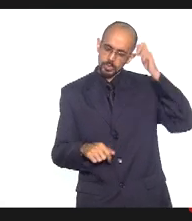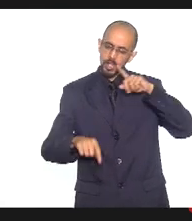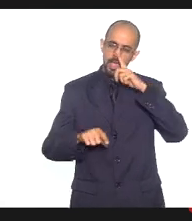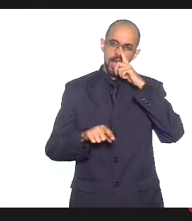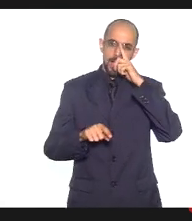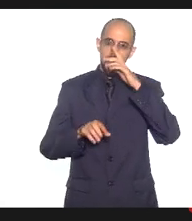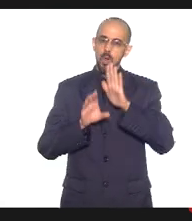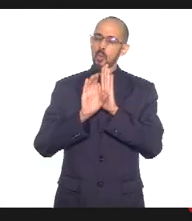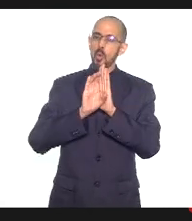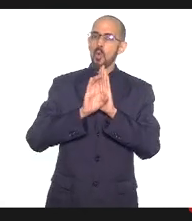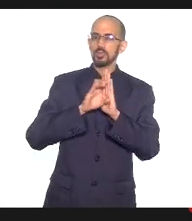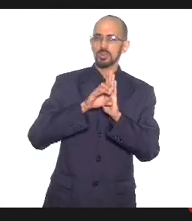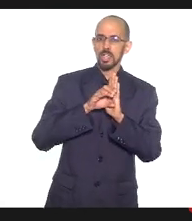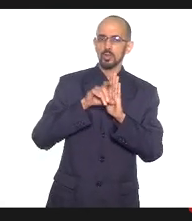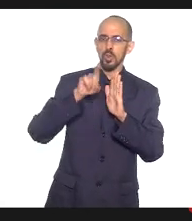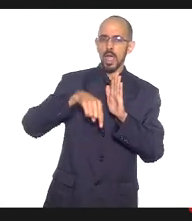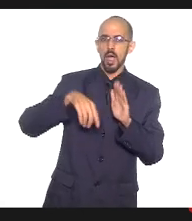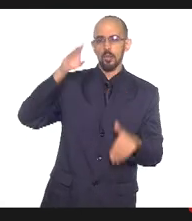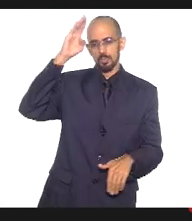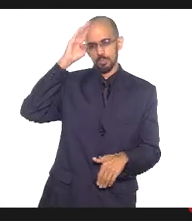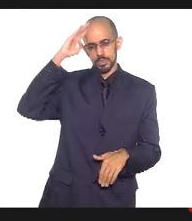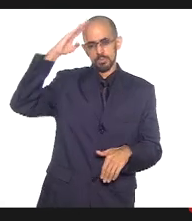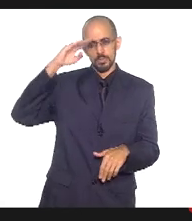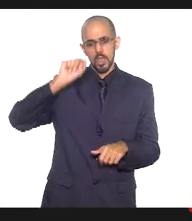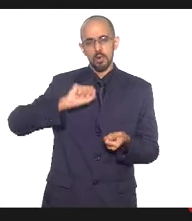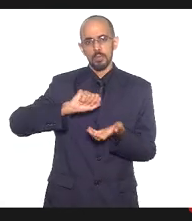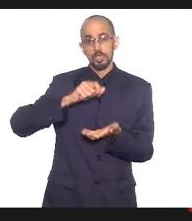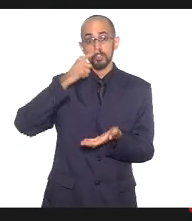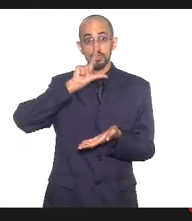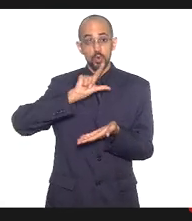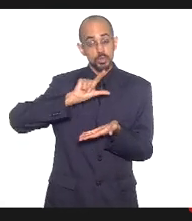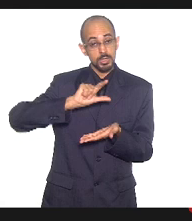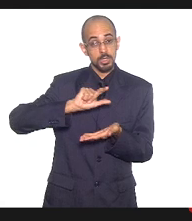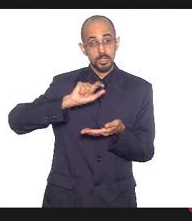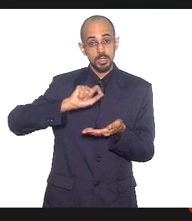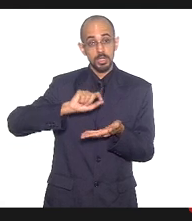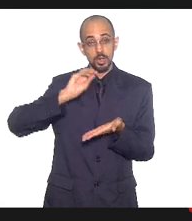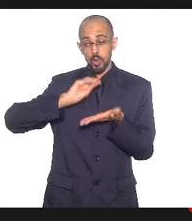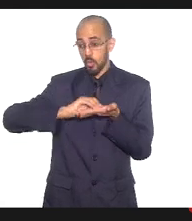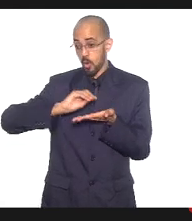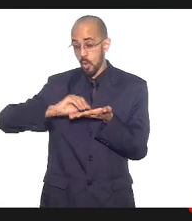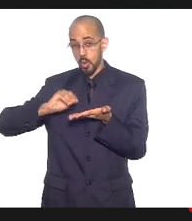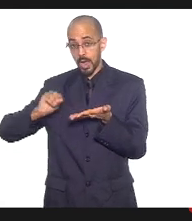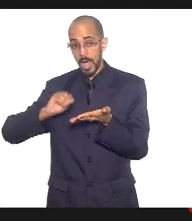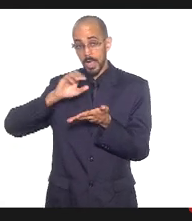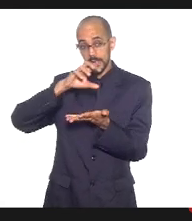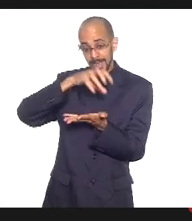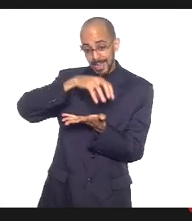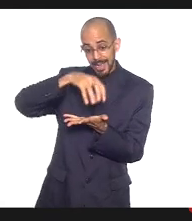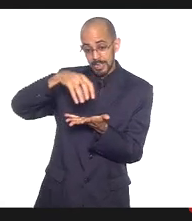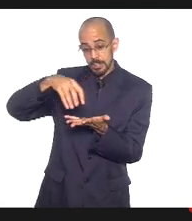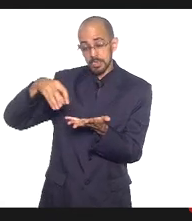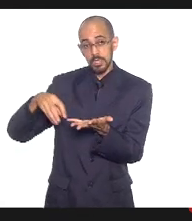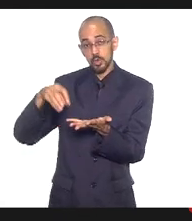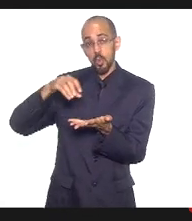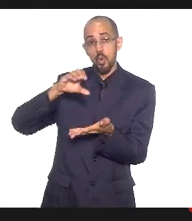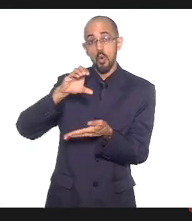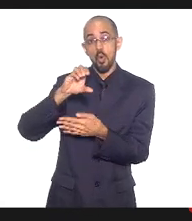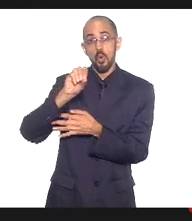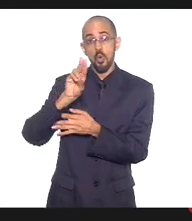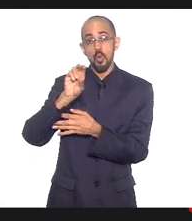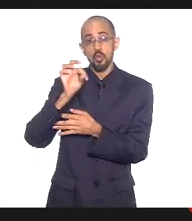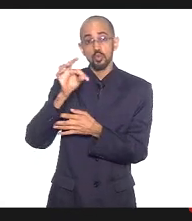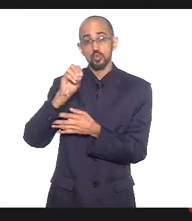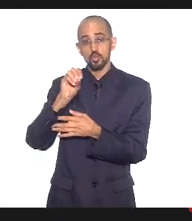é primordial, tanto para a alocação dos custos, investimentos, para cada uma daquelas consorciadas na proporção de